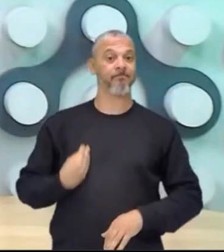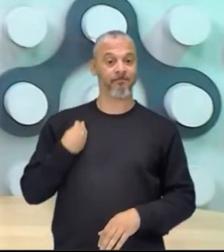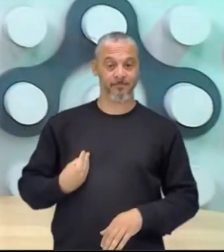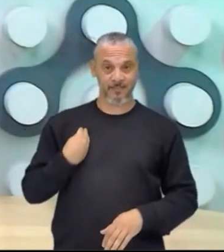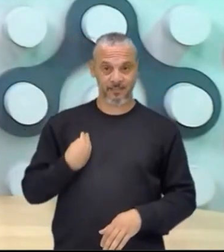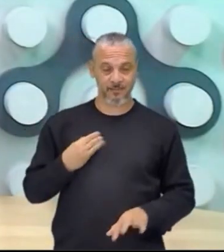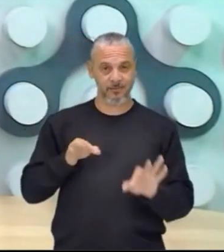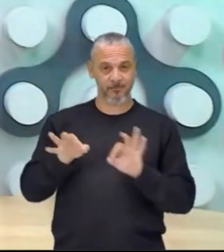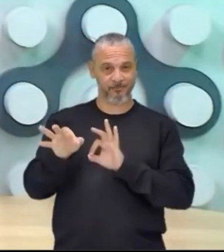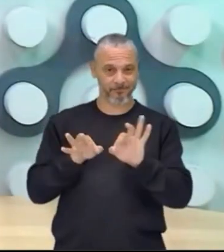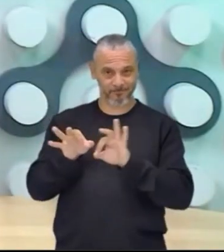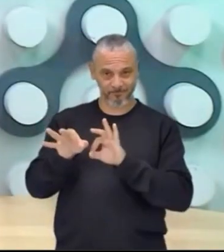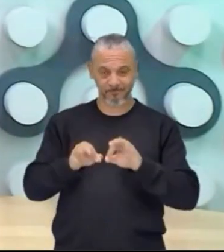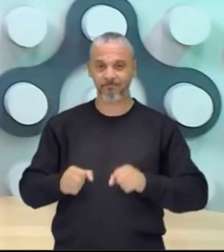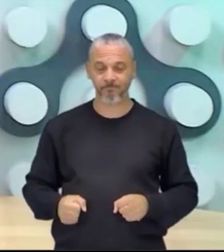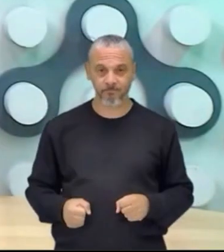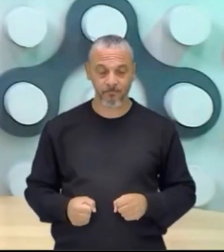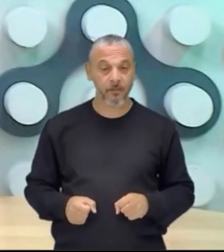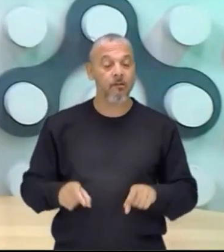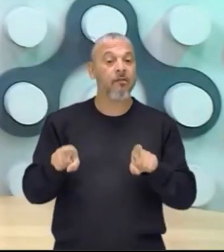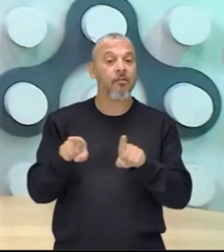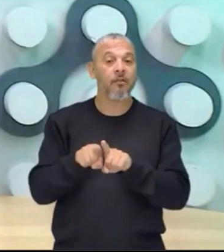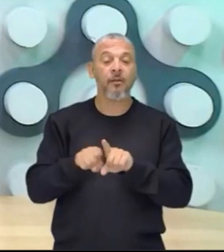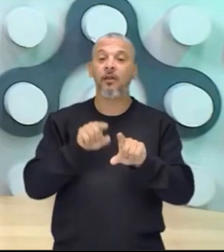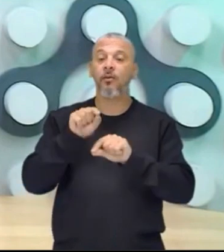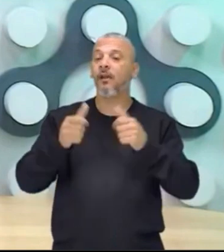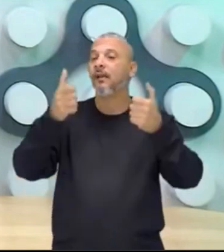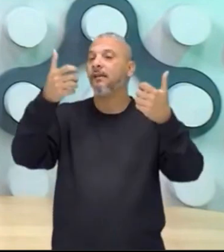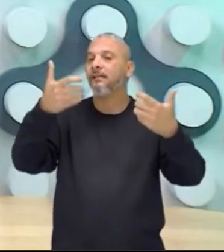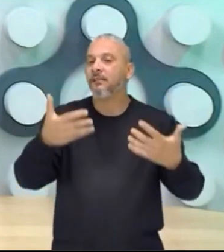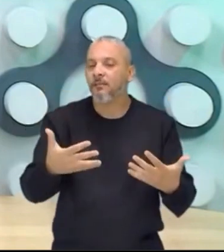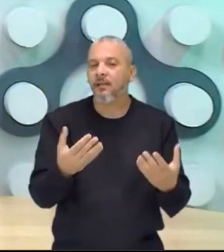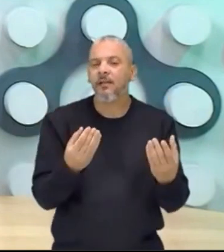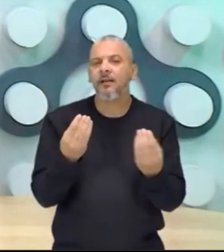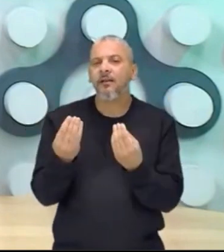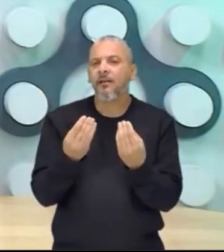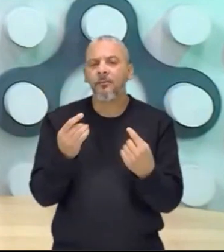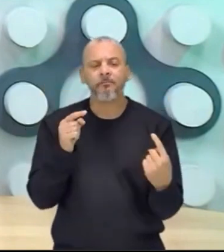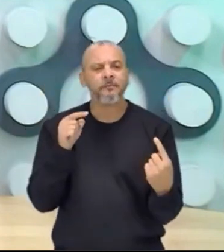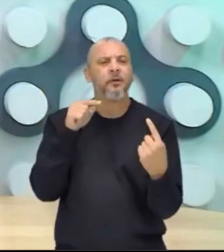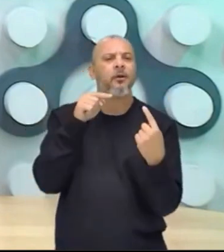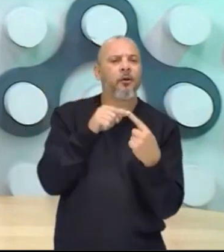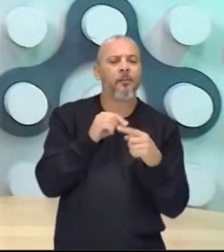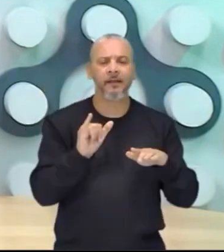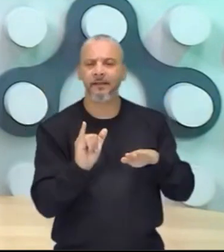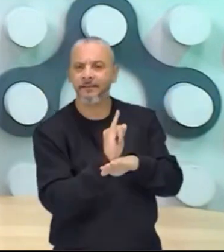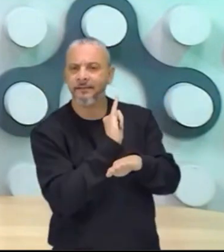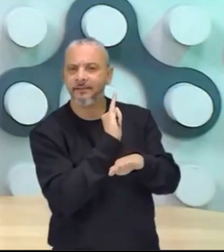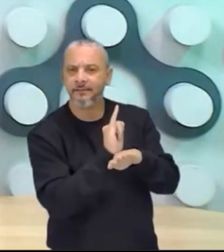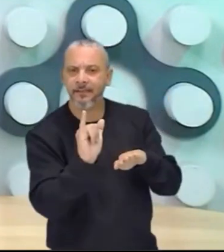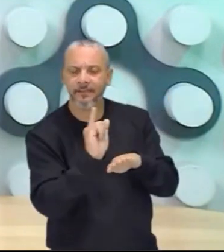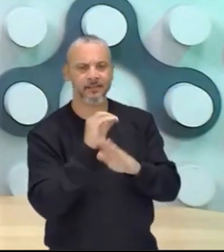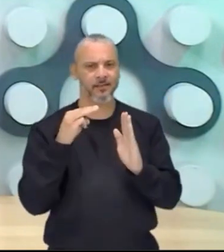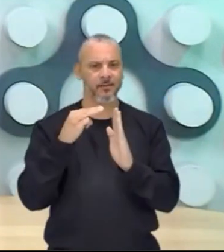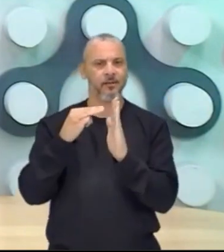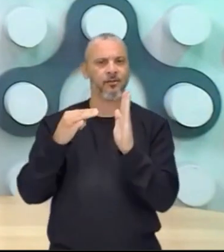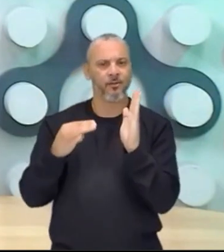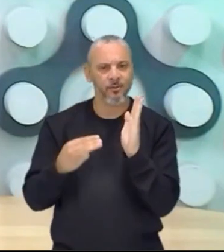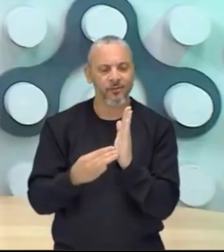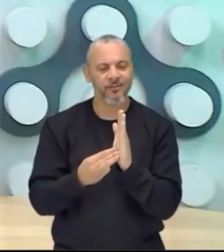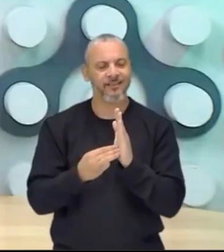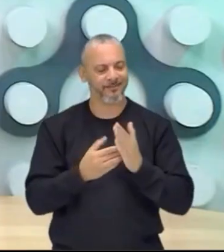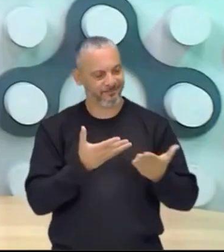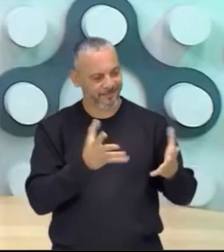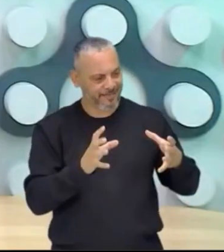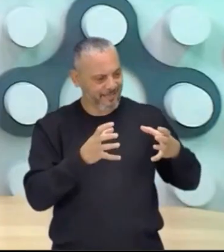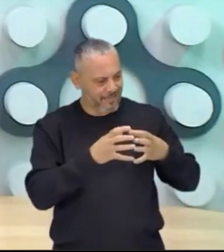na participação e montagem desses protótipos. Além disso, vamos falar um pouquinho sobre a aplicação de algumas estratégias e metodologias para